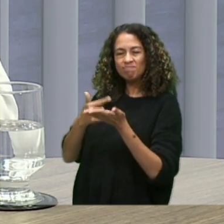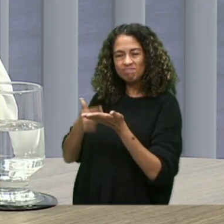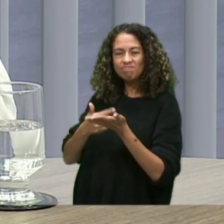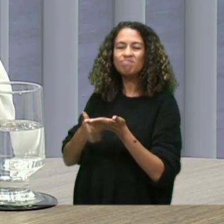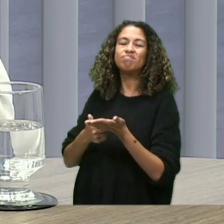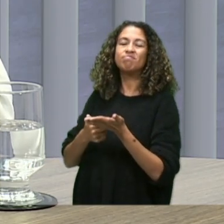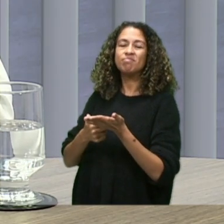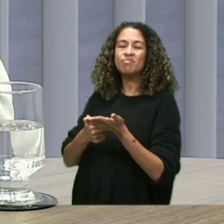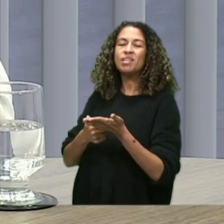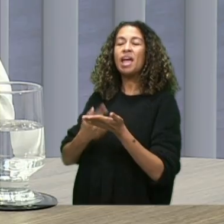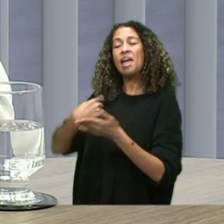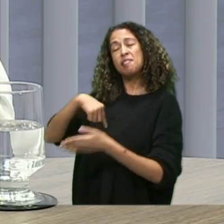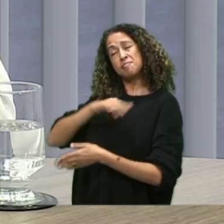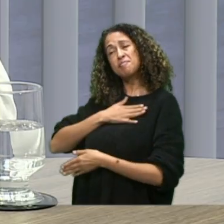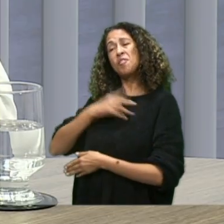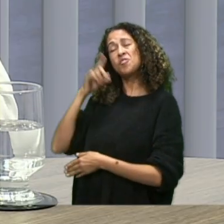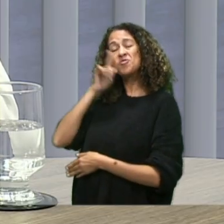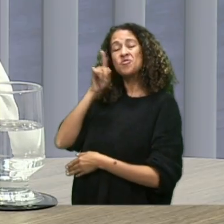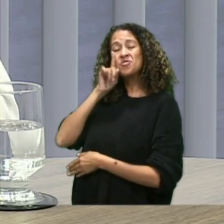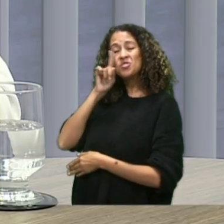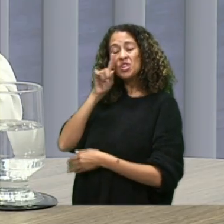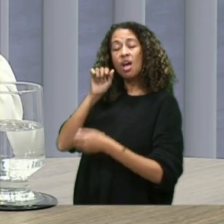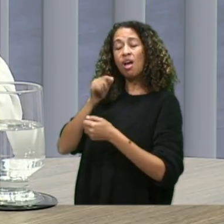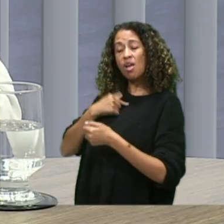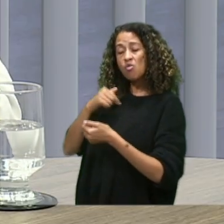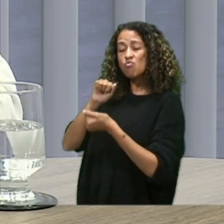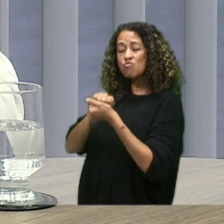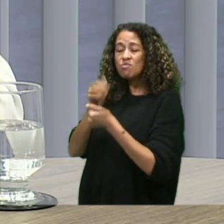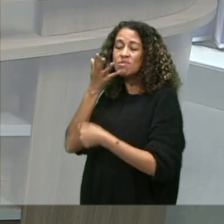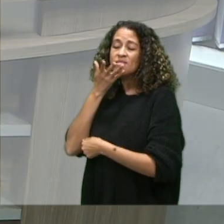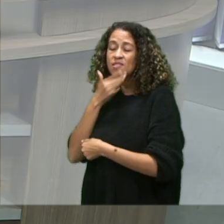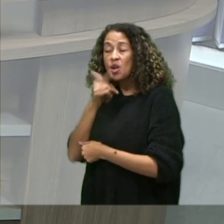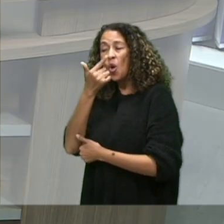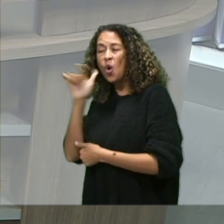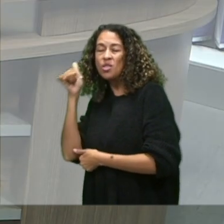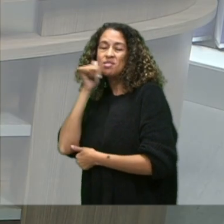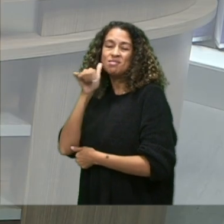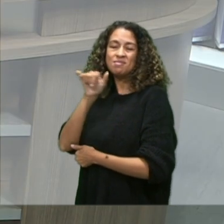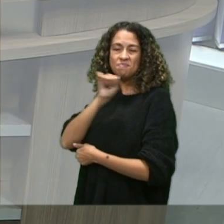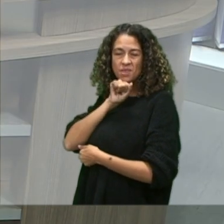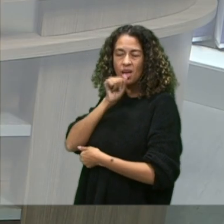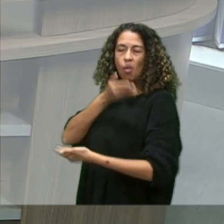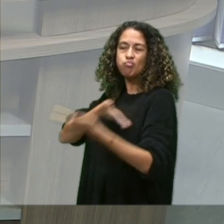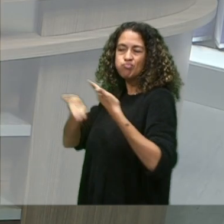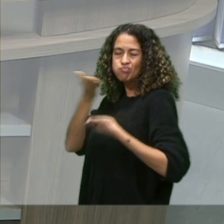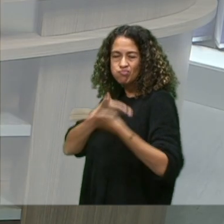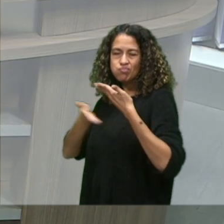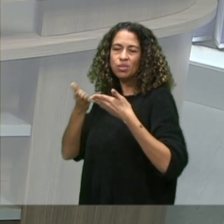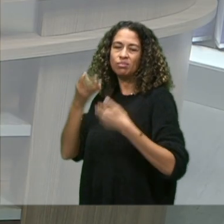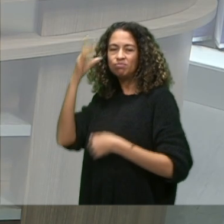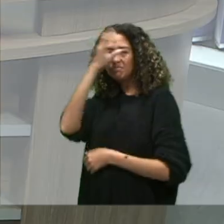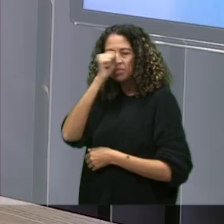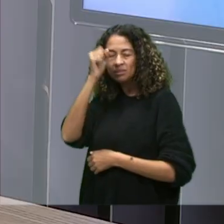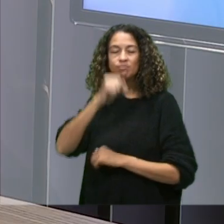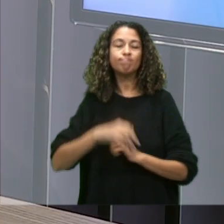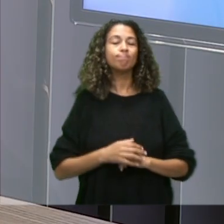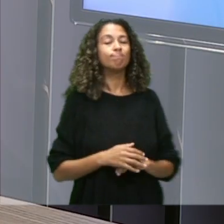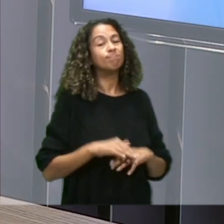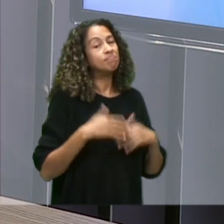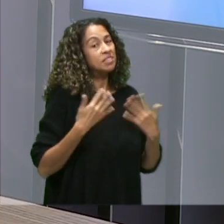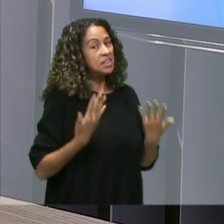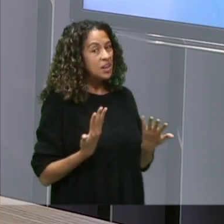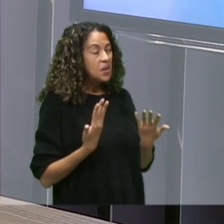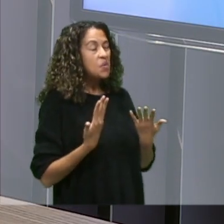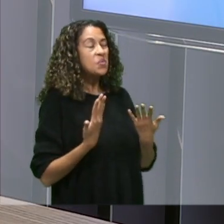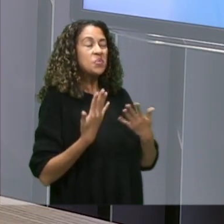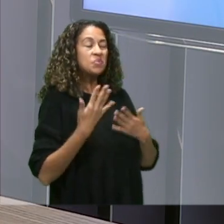fizeram parte do nosso dia a dia, ali, eu com as crianças, com outras mães, um aprendizado, né? Então, posso dizer que foi isso